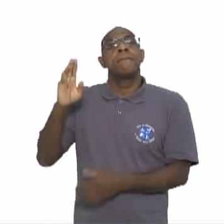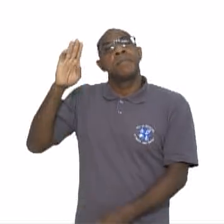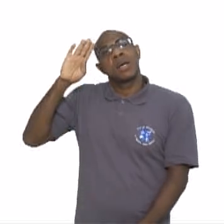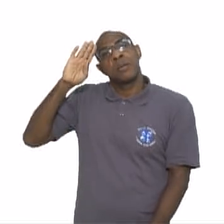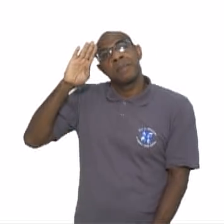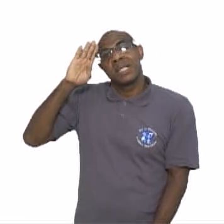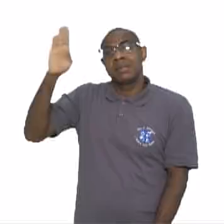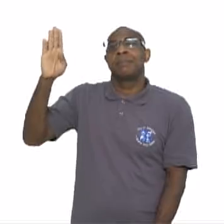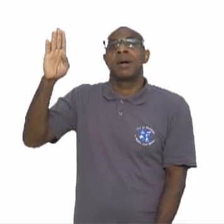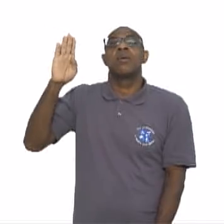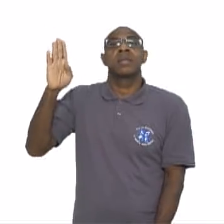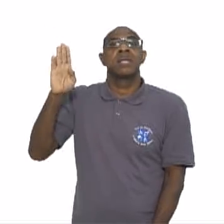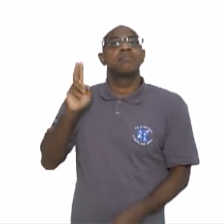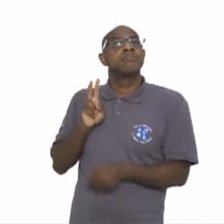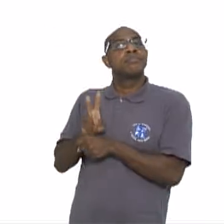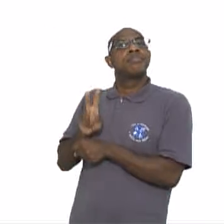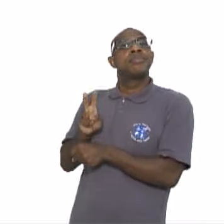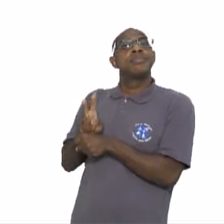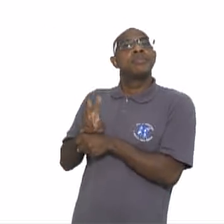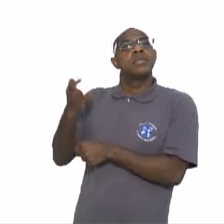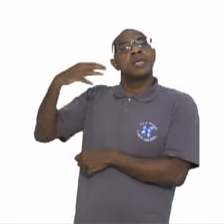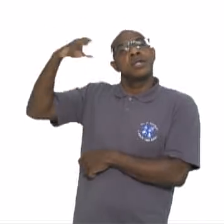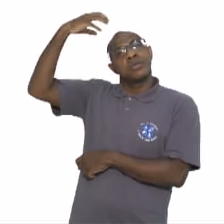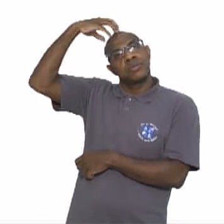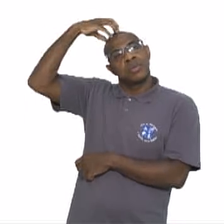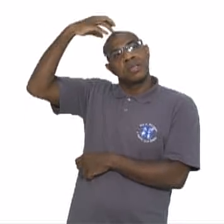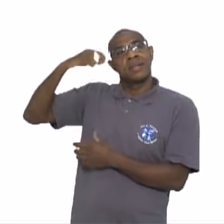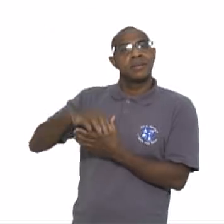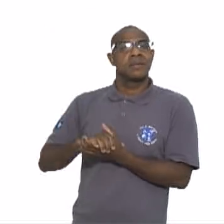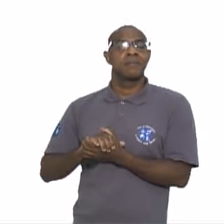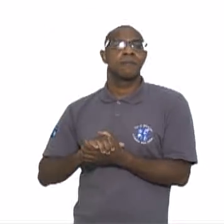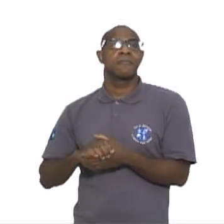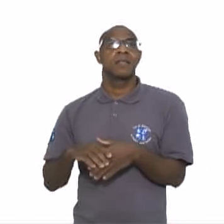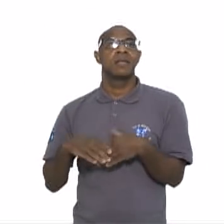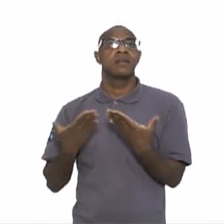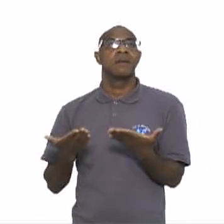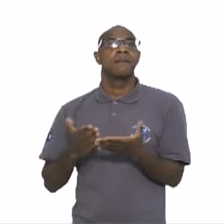rei, né? Carlos Martel, de 686 a